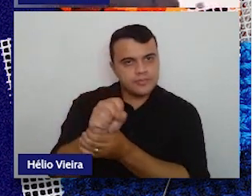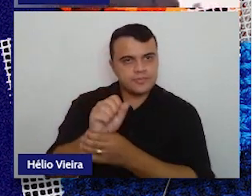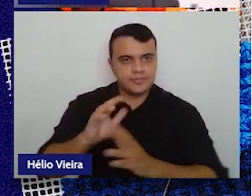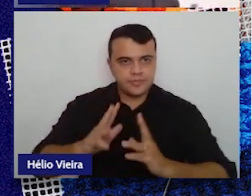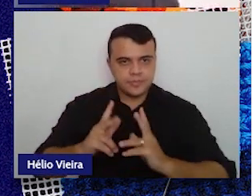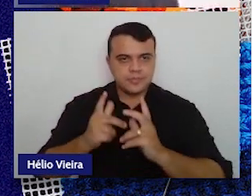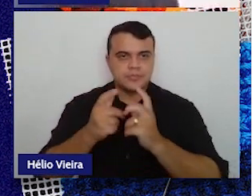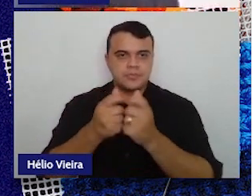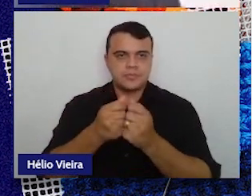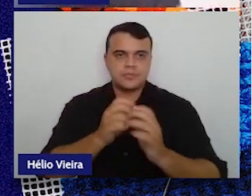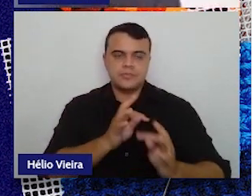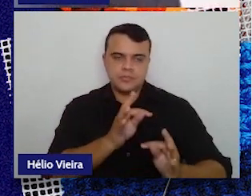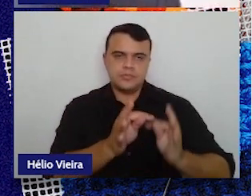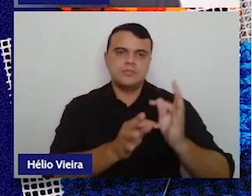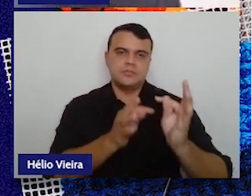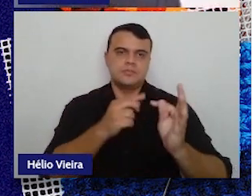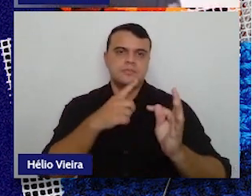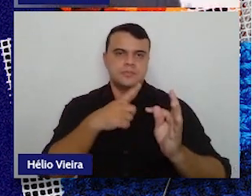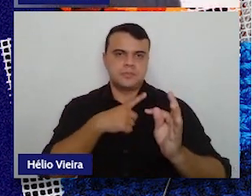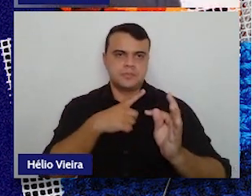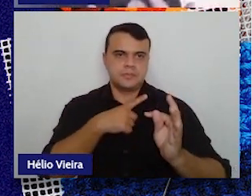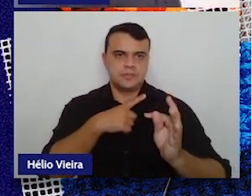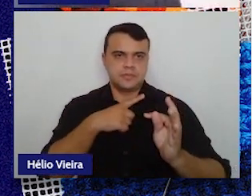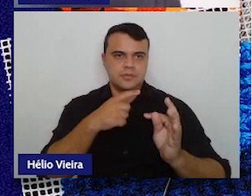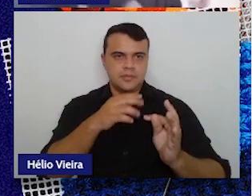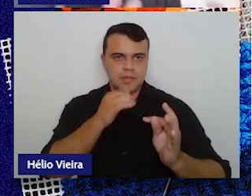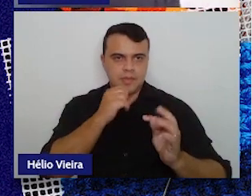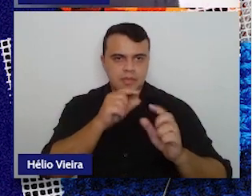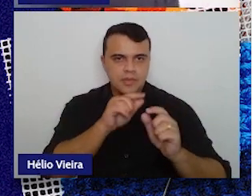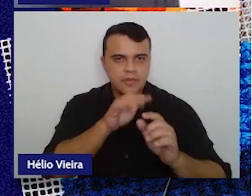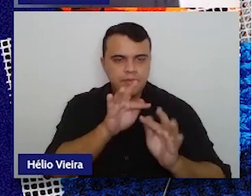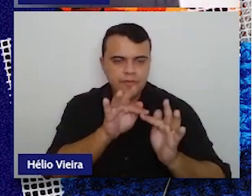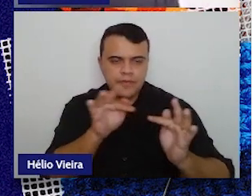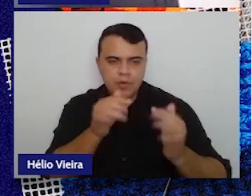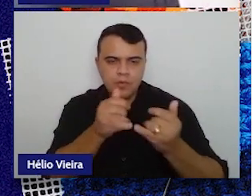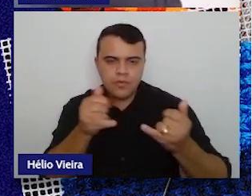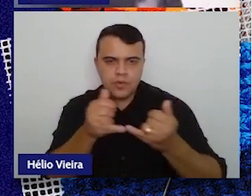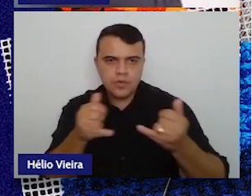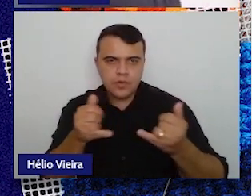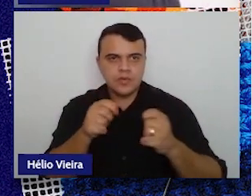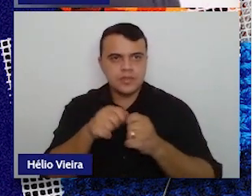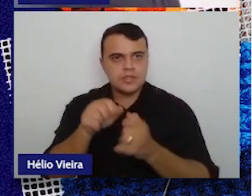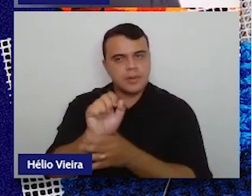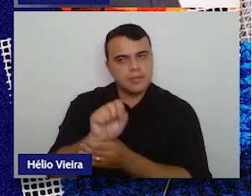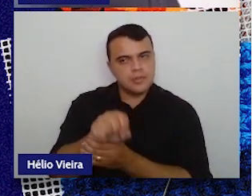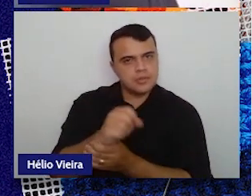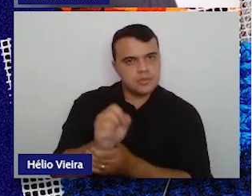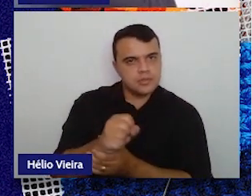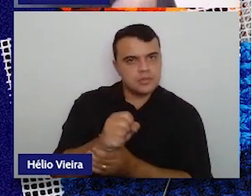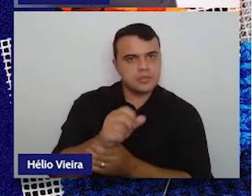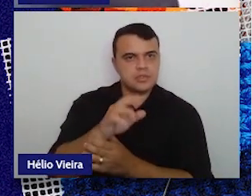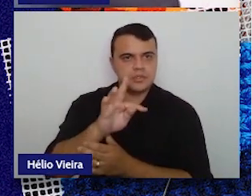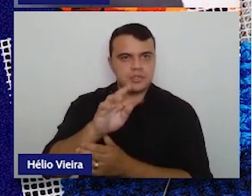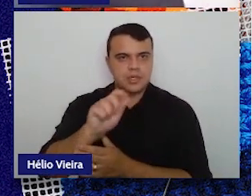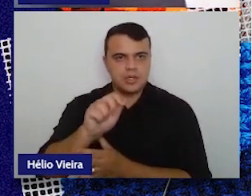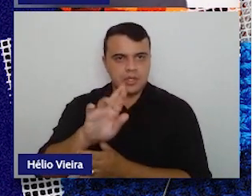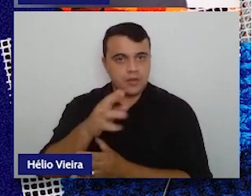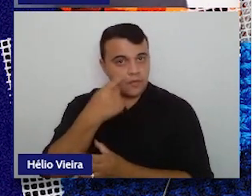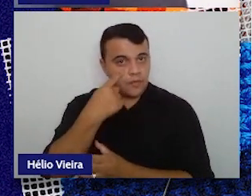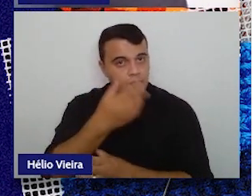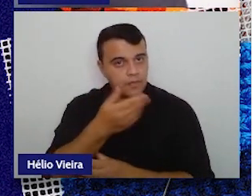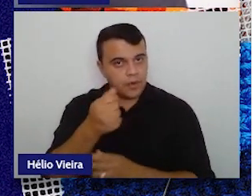as técnicas de fibras, de fios, elas vão trabalhar a motricidade e o componente de artes. Então, bora